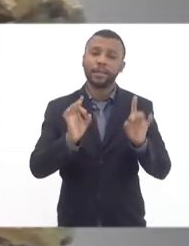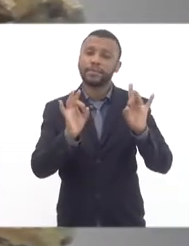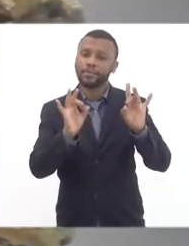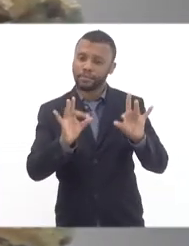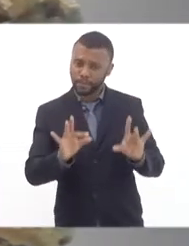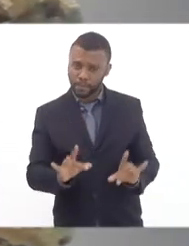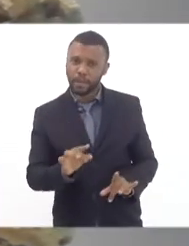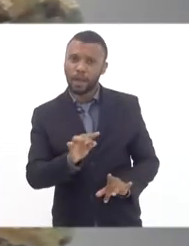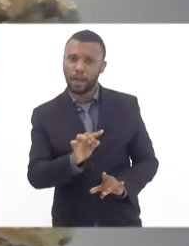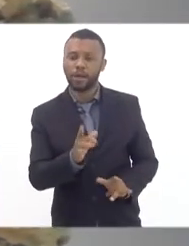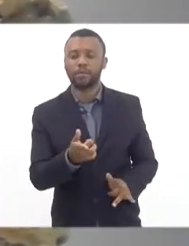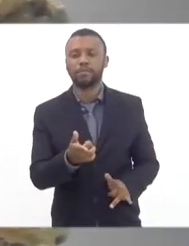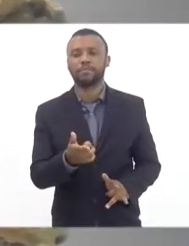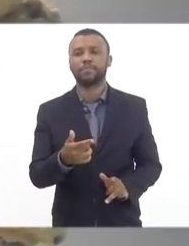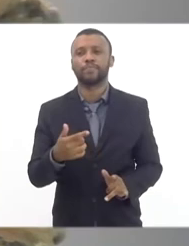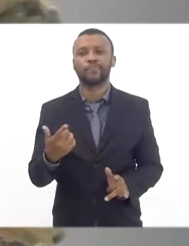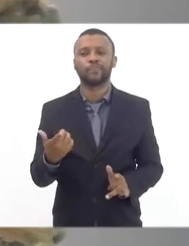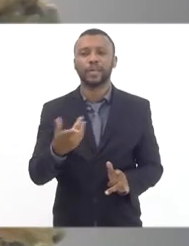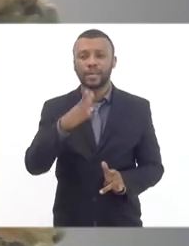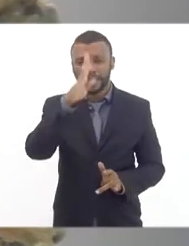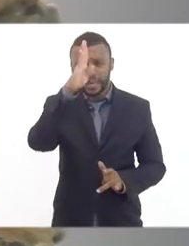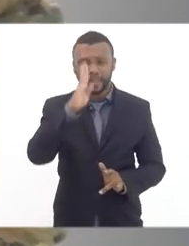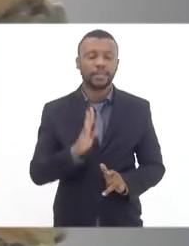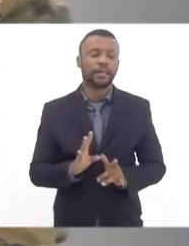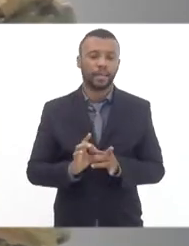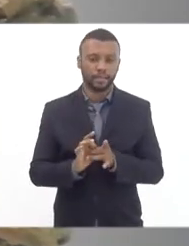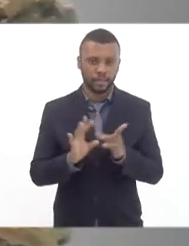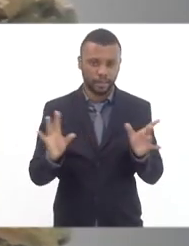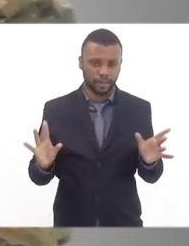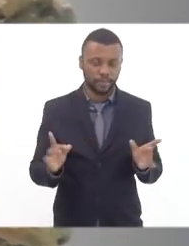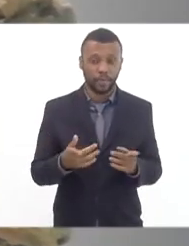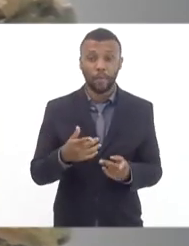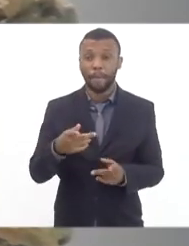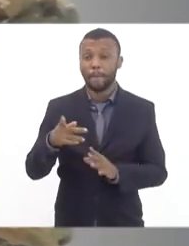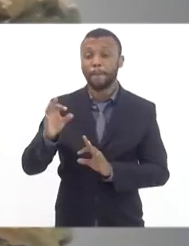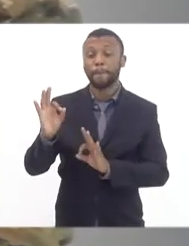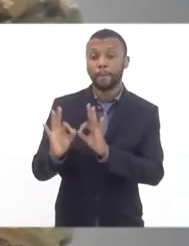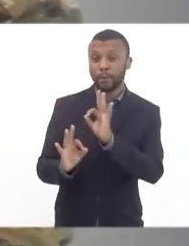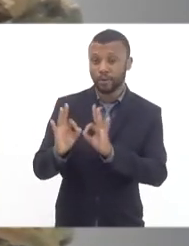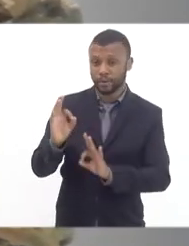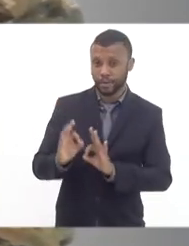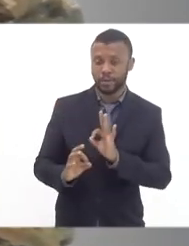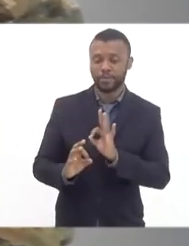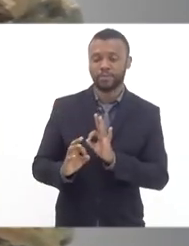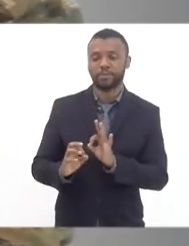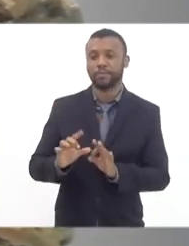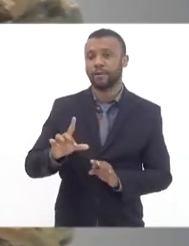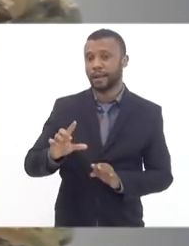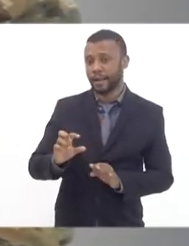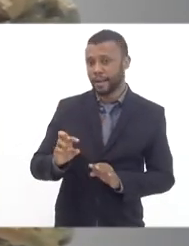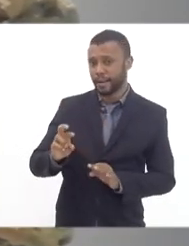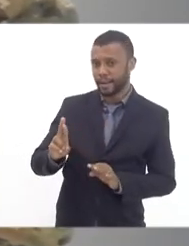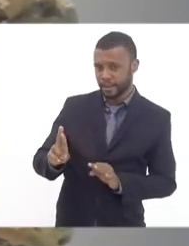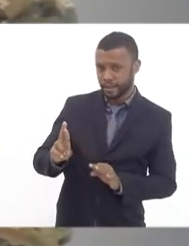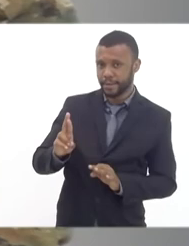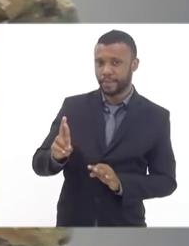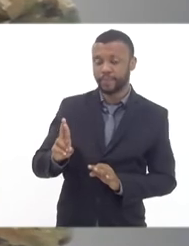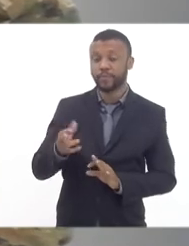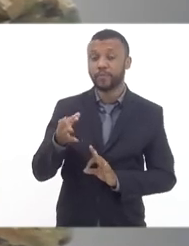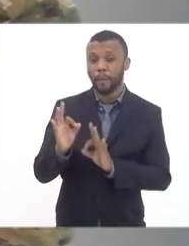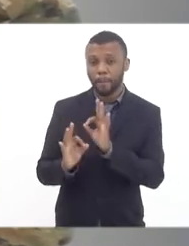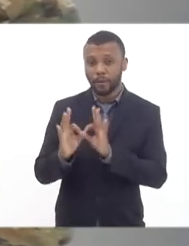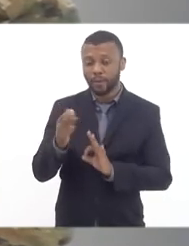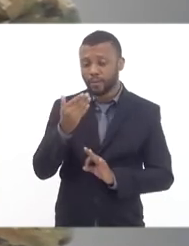especiais, está totalmente de graça. O projeto Ler, eu entendi que foi um projeto, assim, quando me